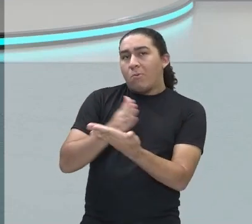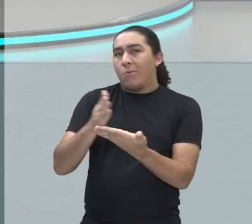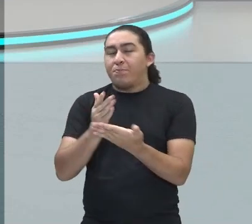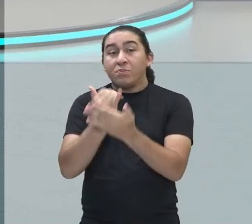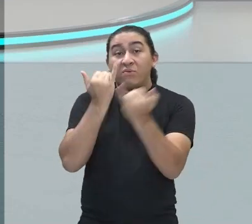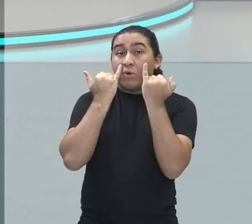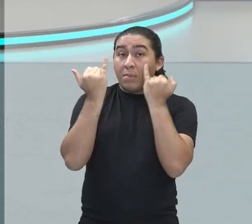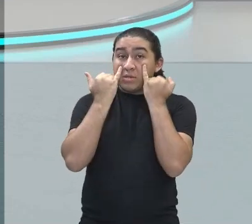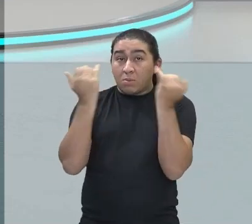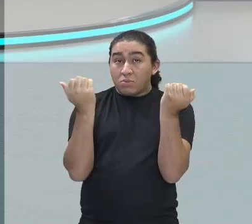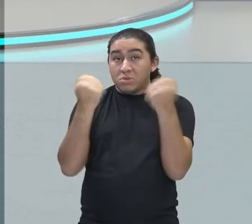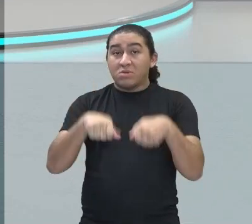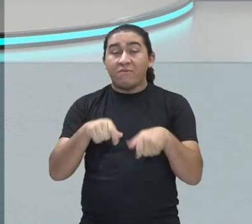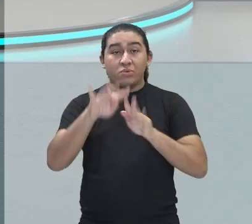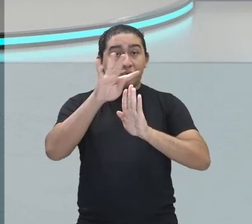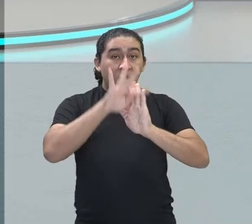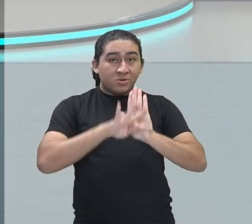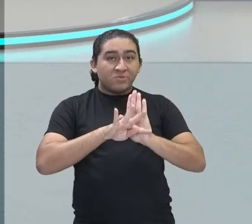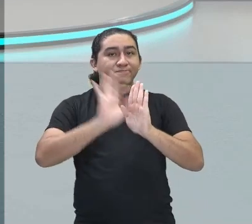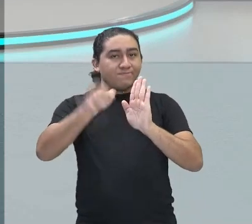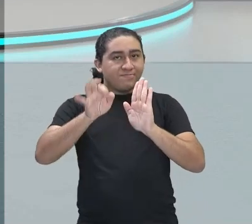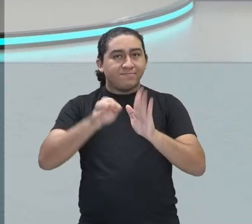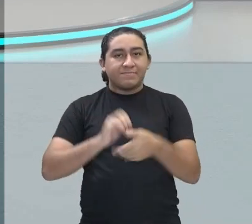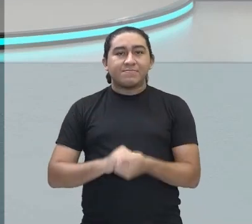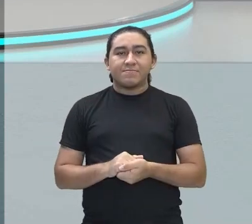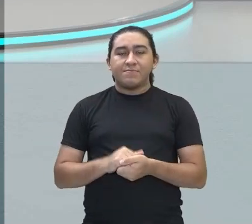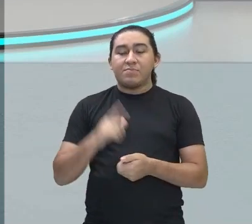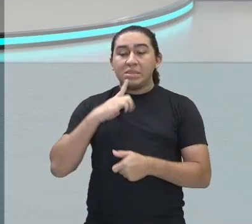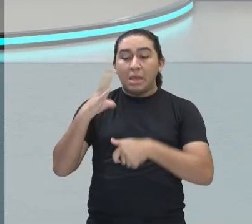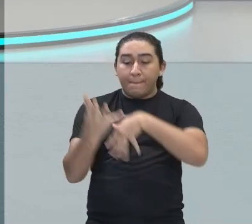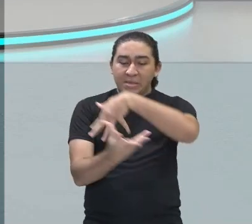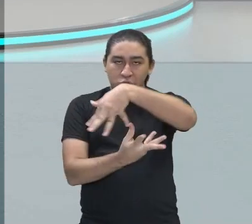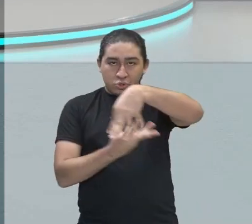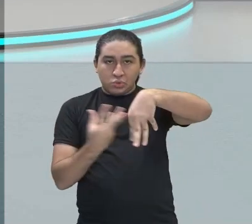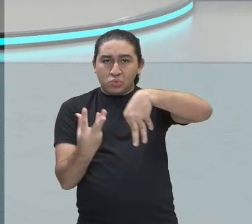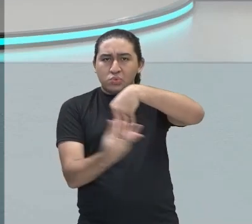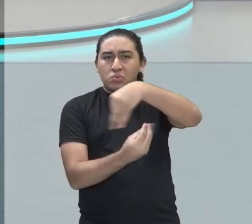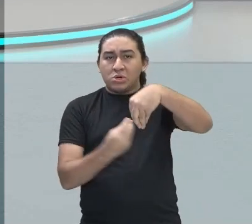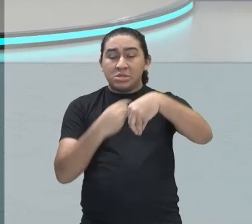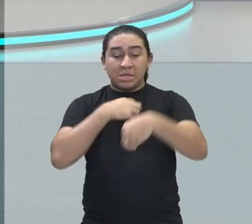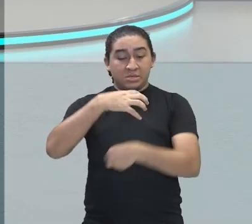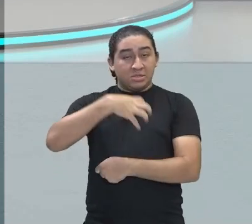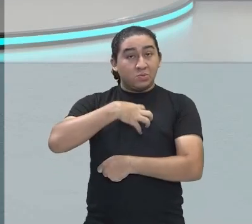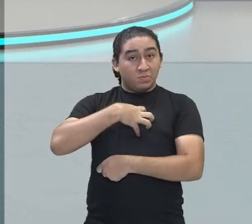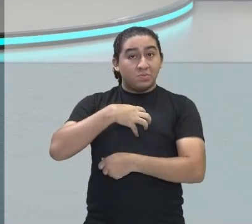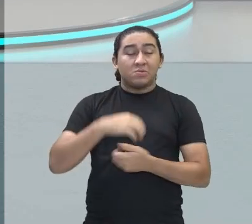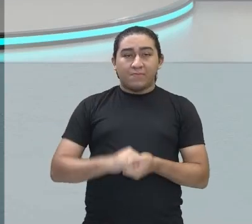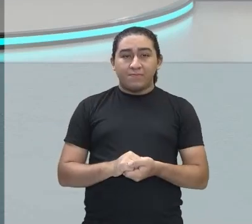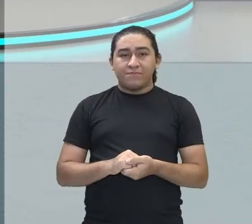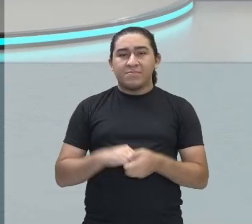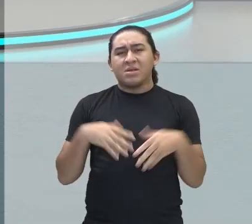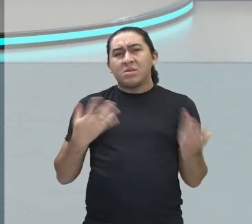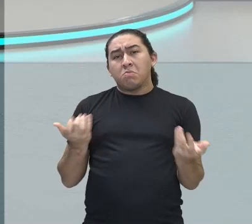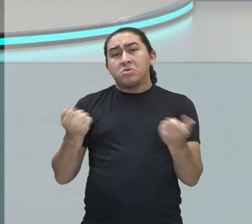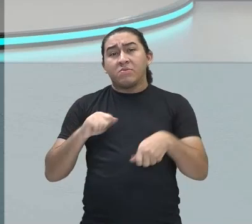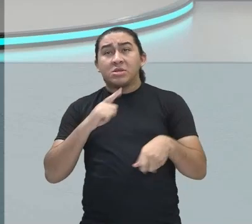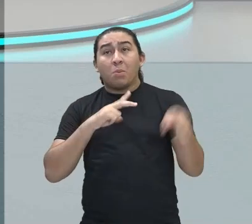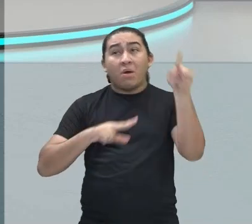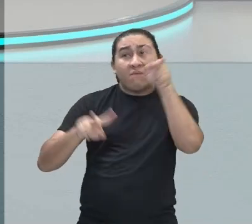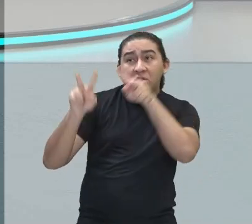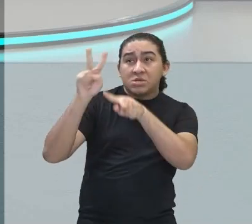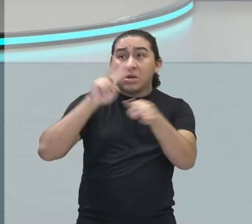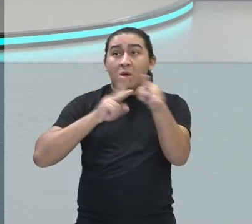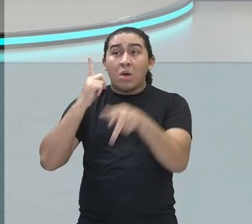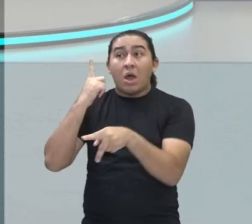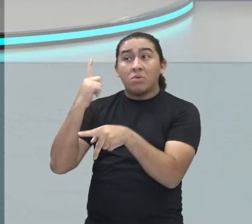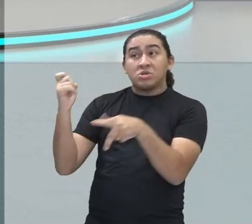está querendo passar para o leitor. Então, ele vai misturar órgãos do sentido. Ora pode ser visão e